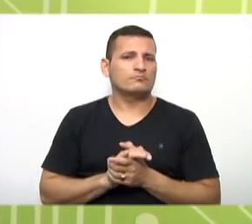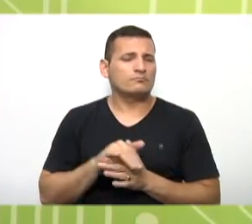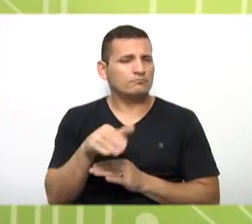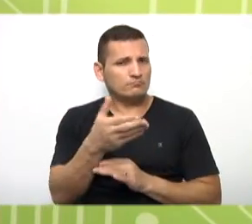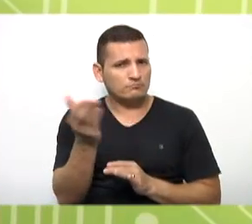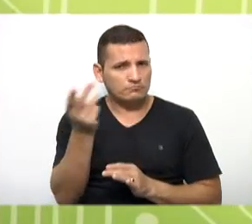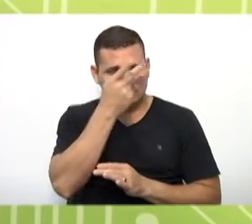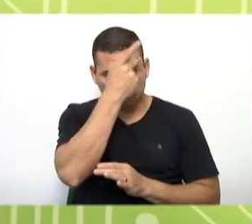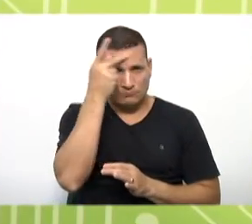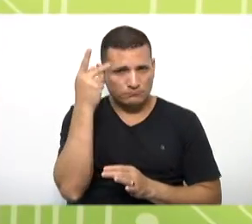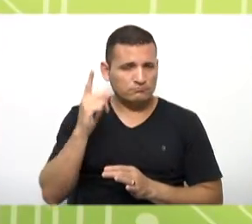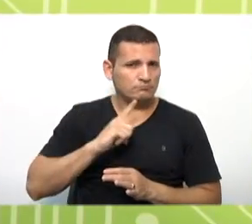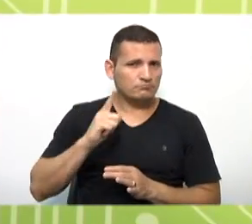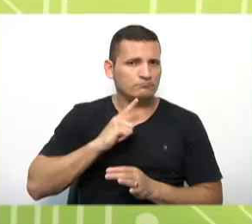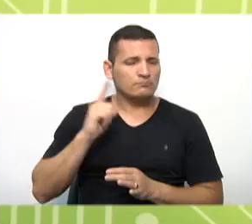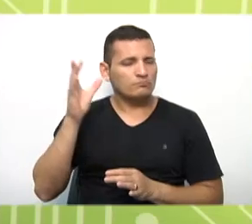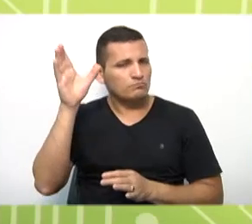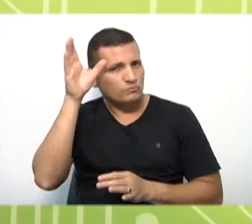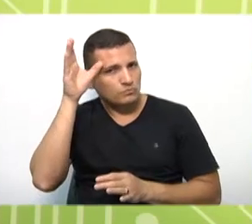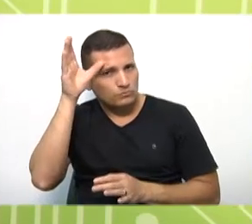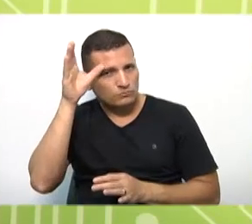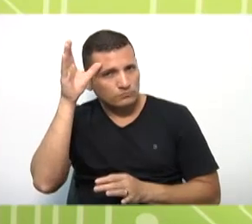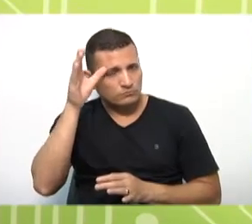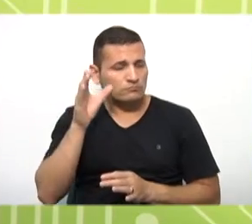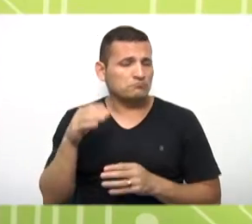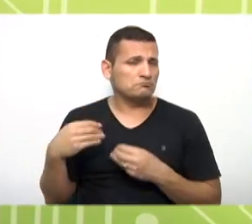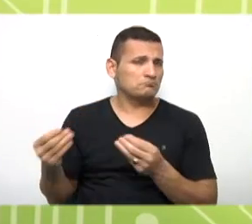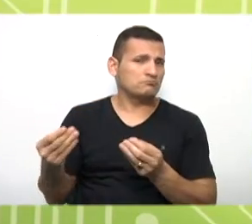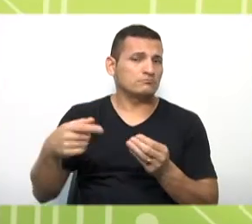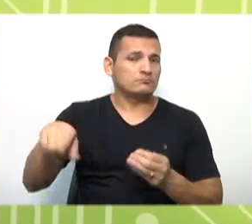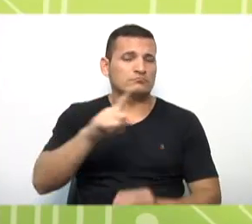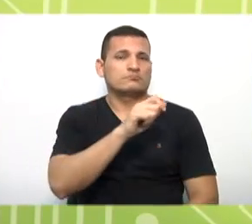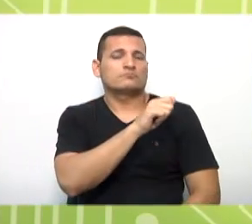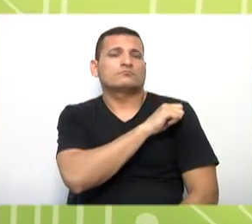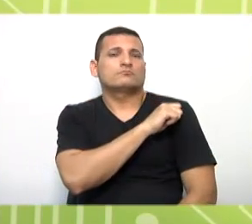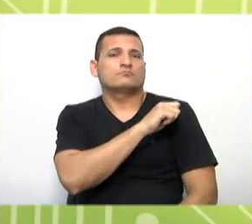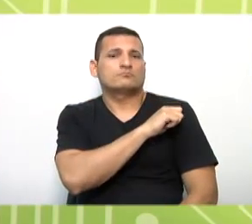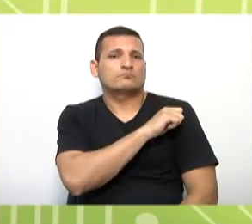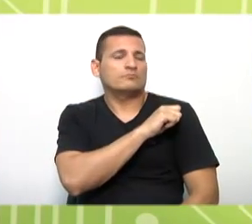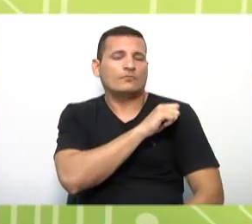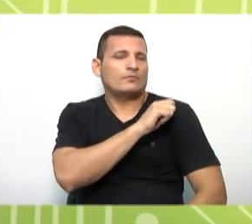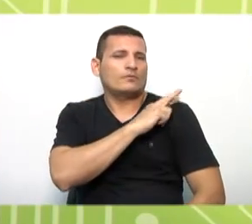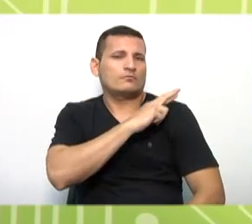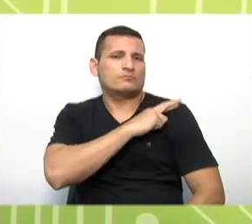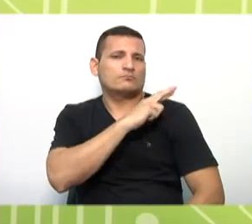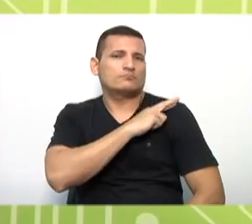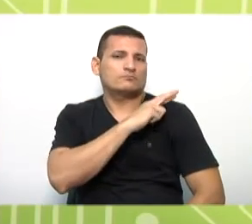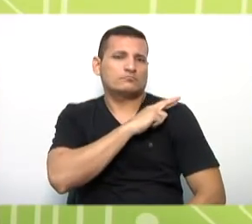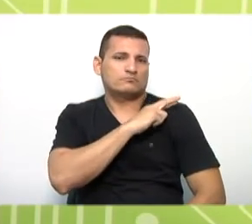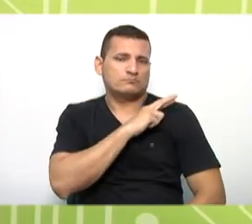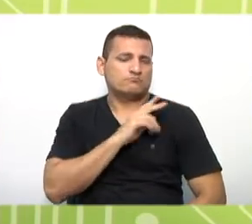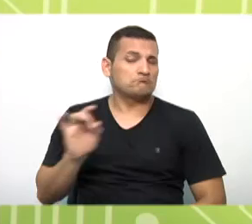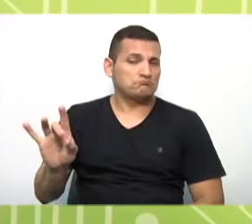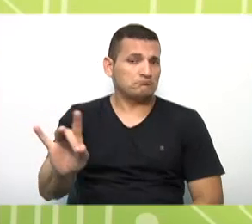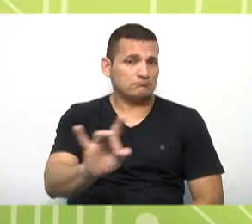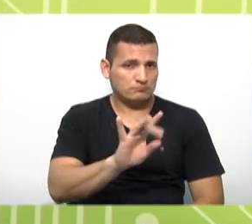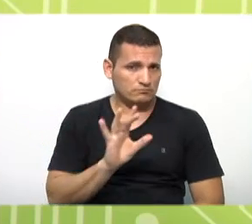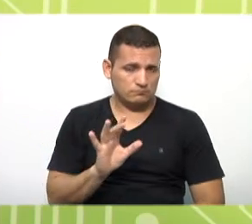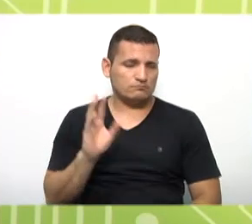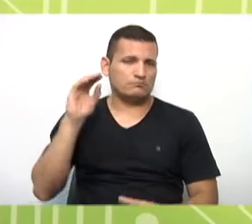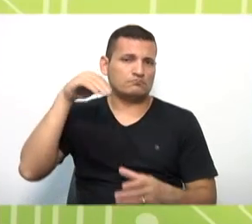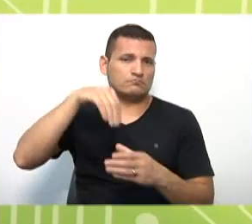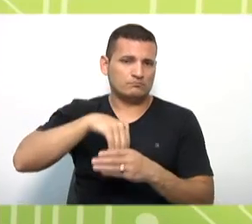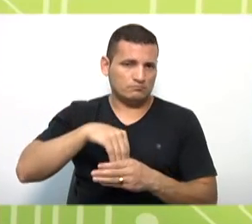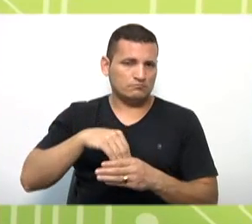conscientes das responsabilidades que eles estão assumindo em relação a cada papel de responsabilidade dentro